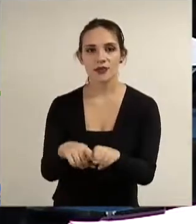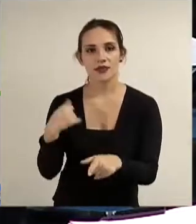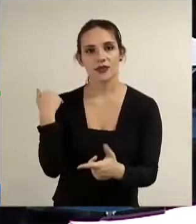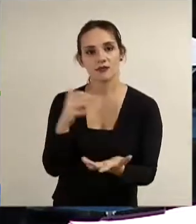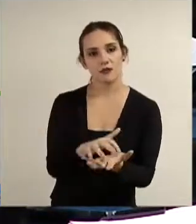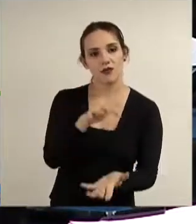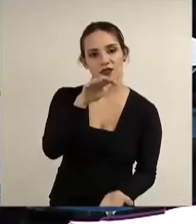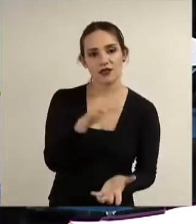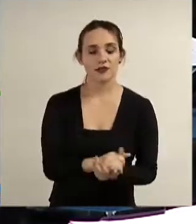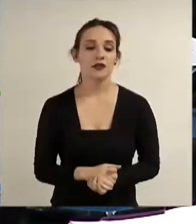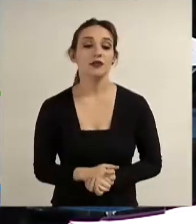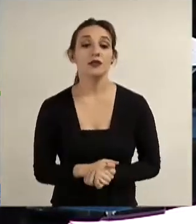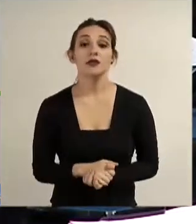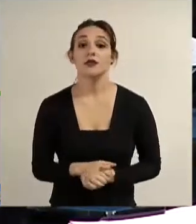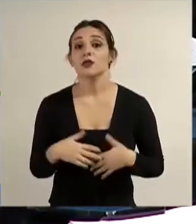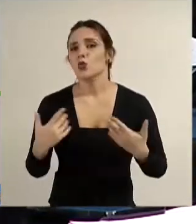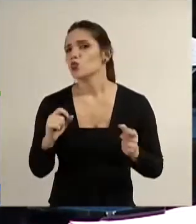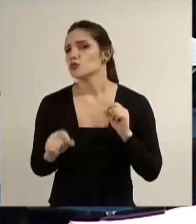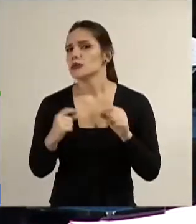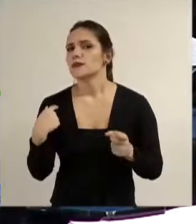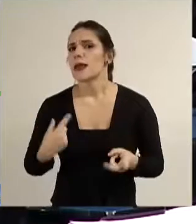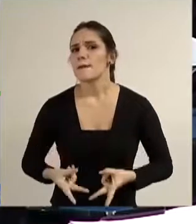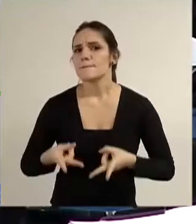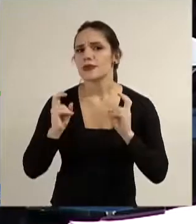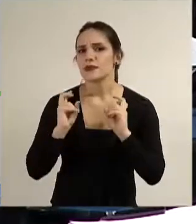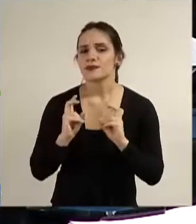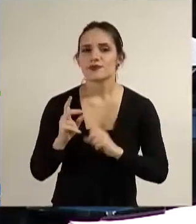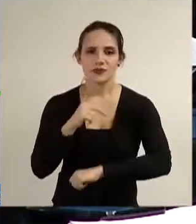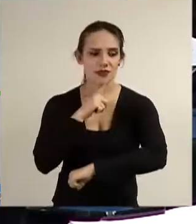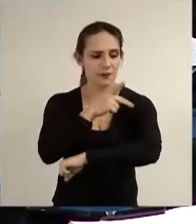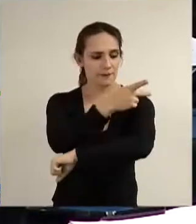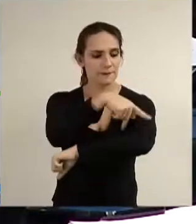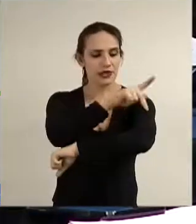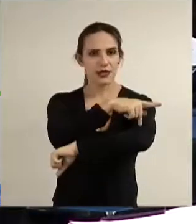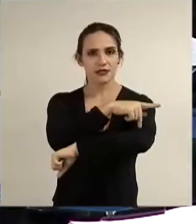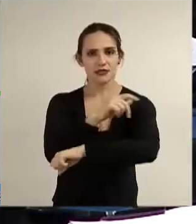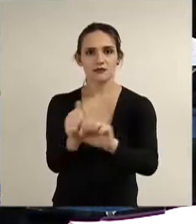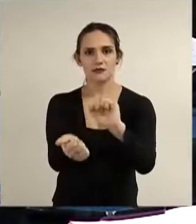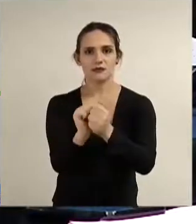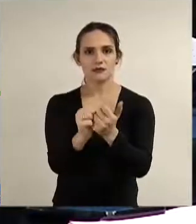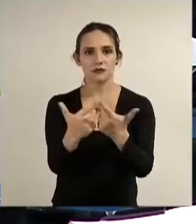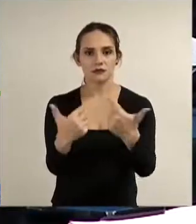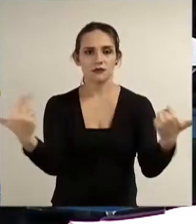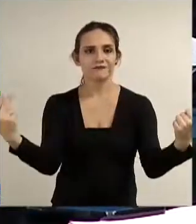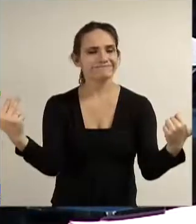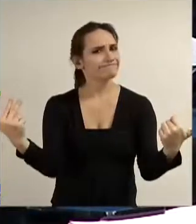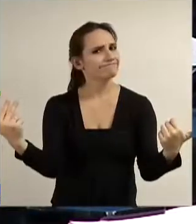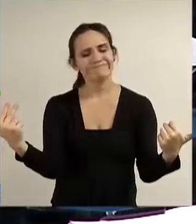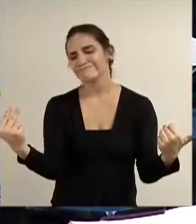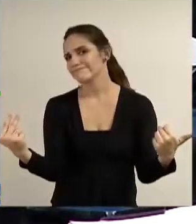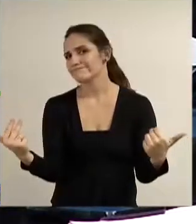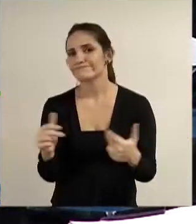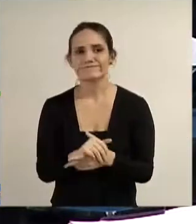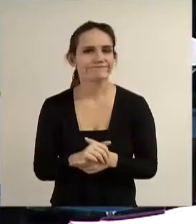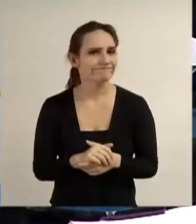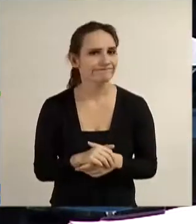idade. E nós observamos que a praça de esportes ali do Itamaracá está